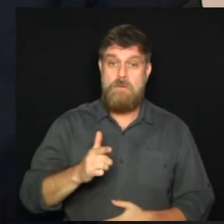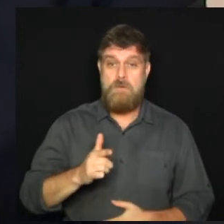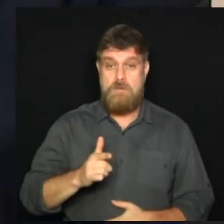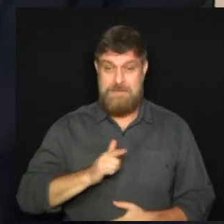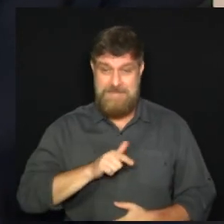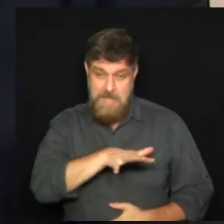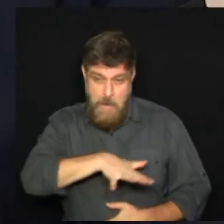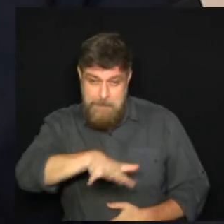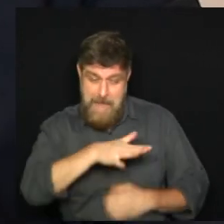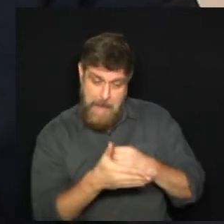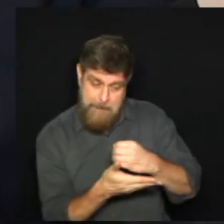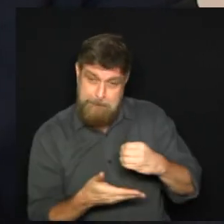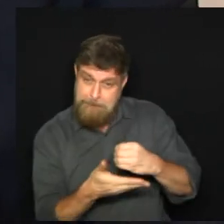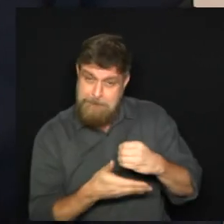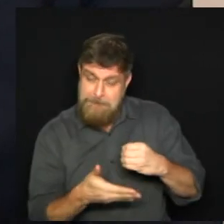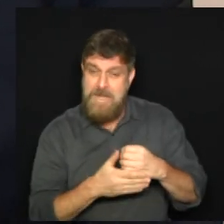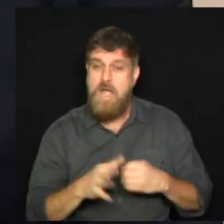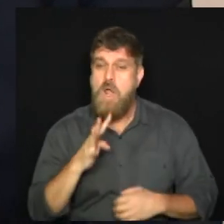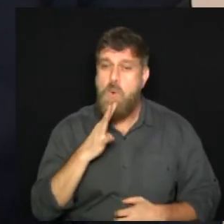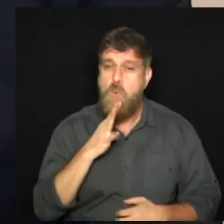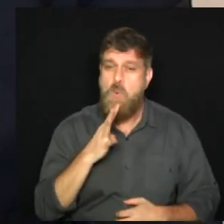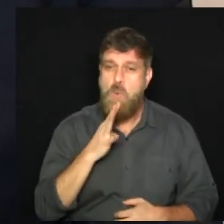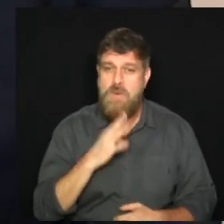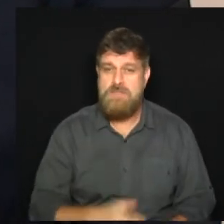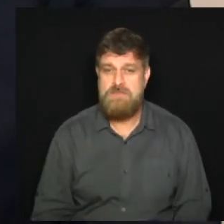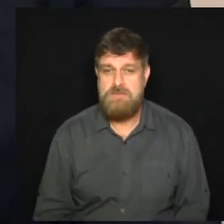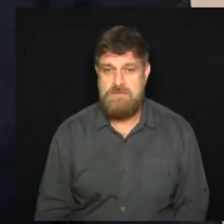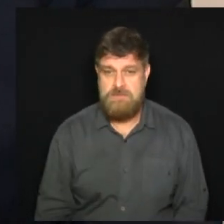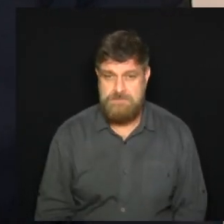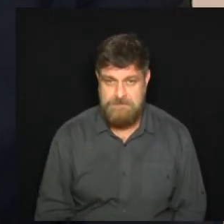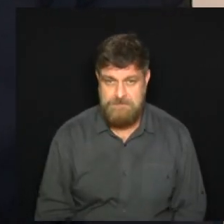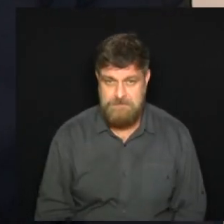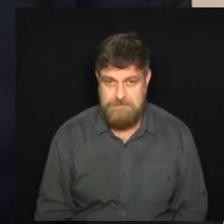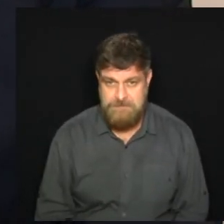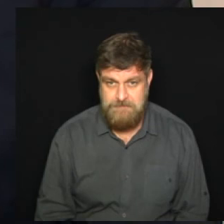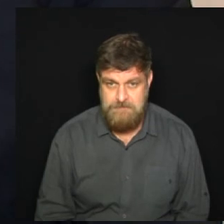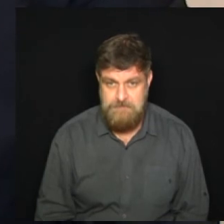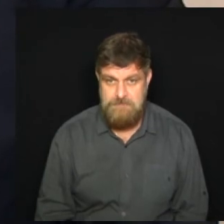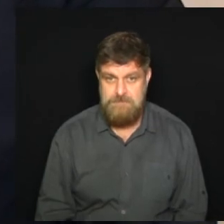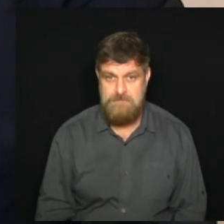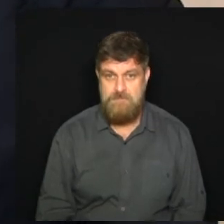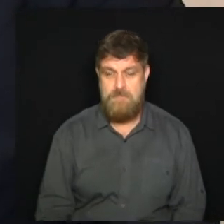quais taxas que o seu banco pode ou não cobrá-la.